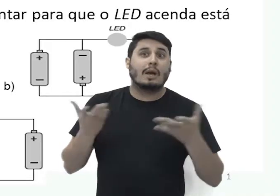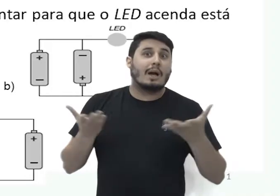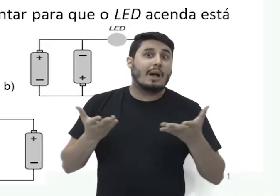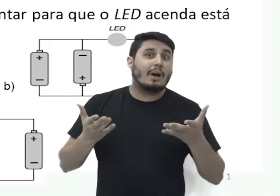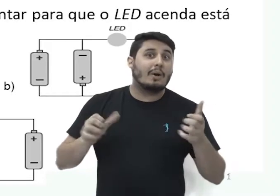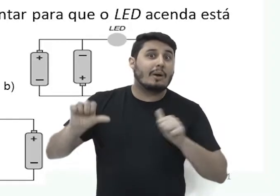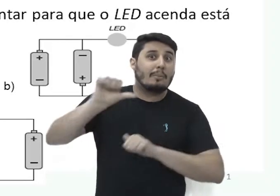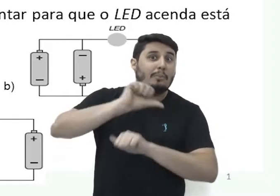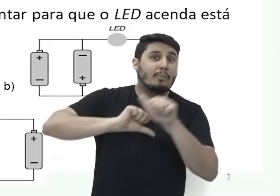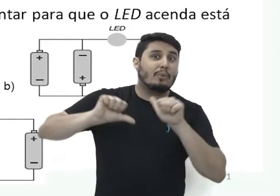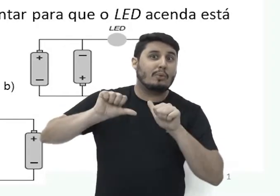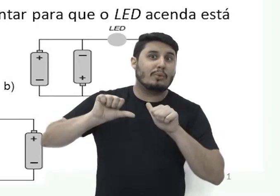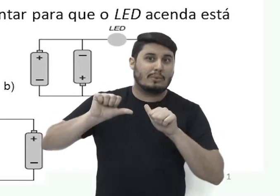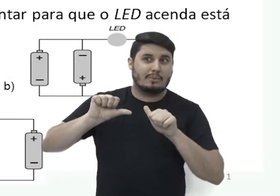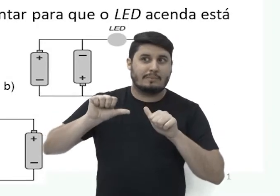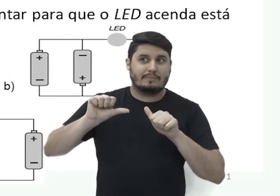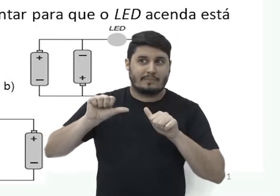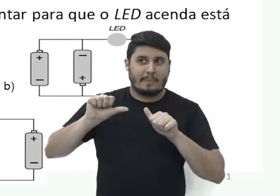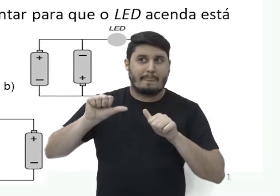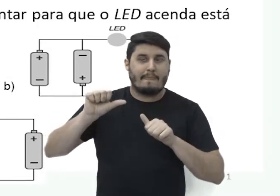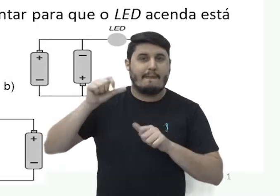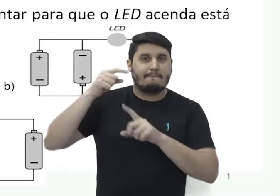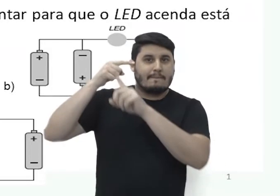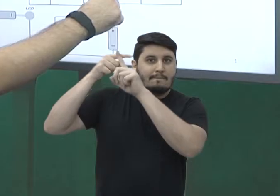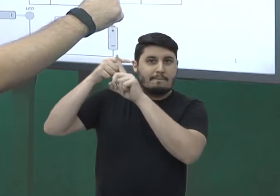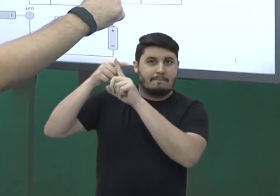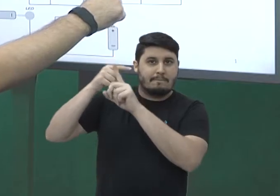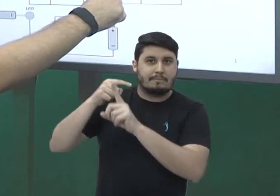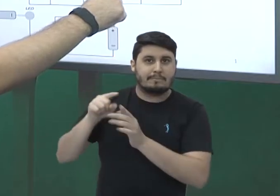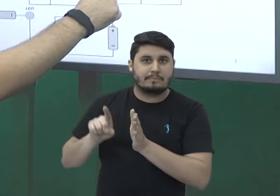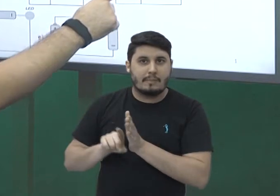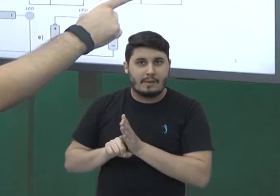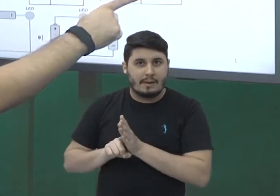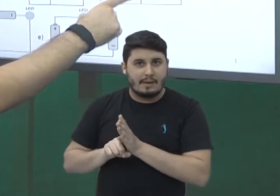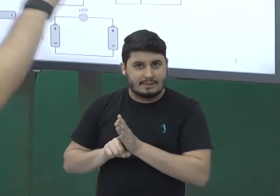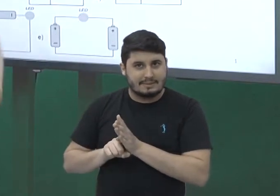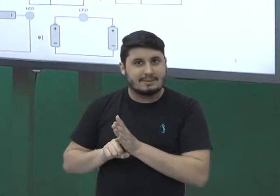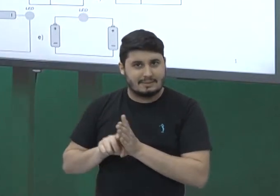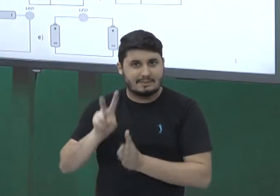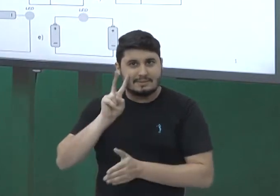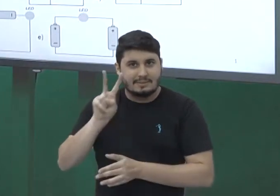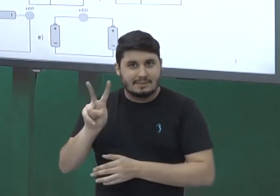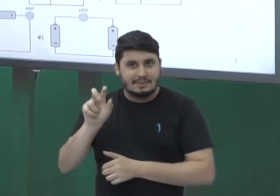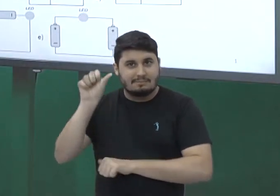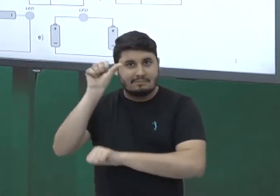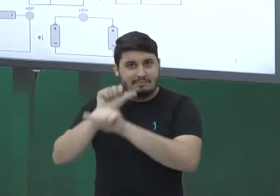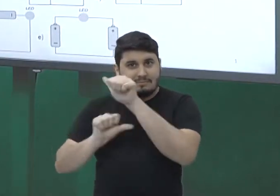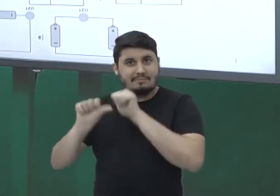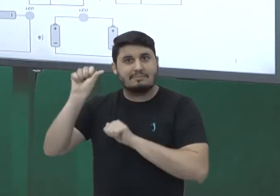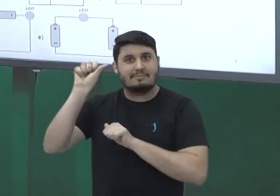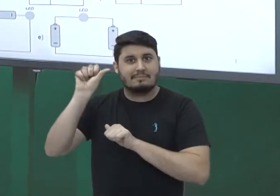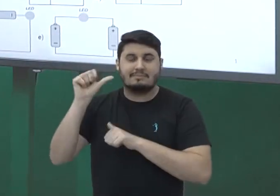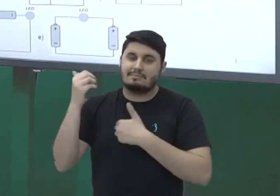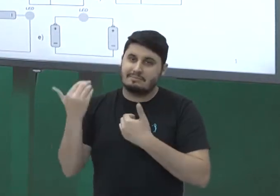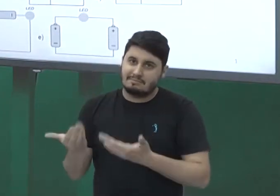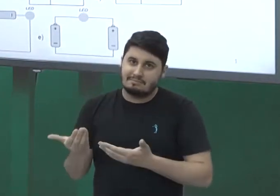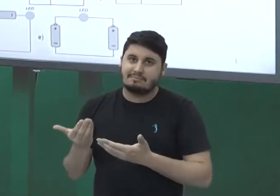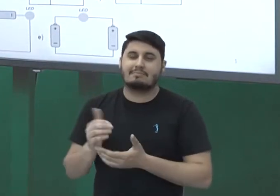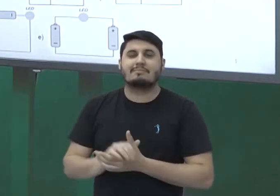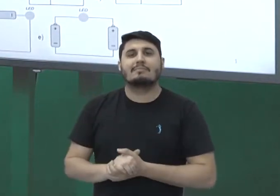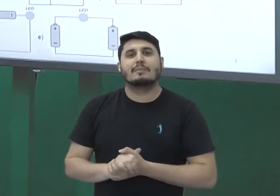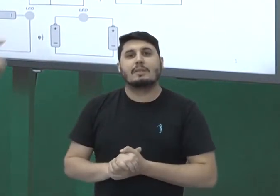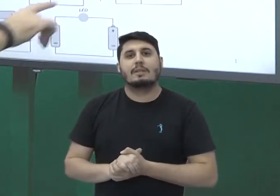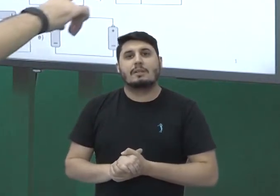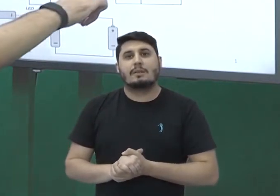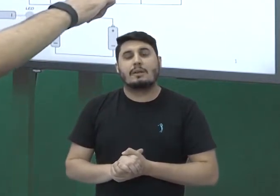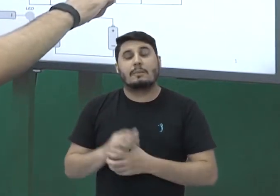a polarização aqui, né? Ela foi invertida. Então eu tenho o polo negativo e o polo positivo aqui agora, né? Inverti uma